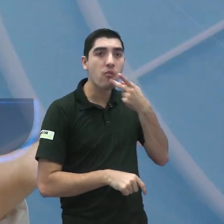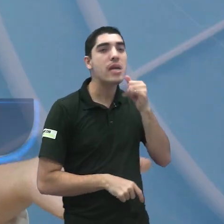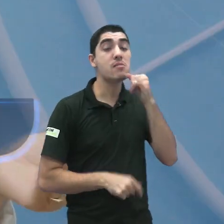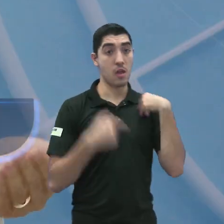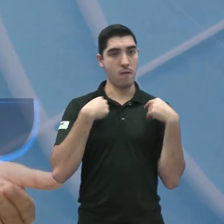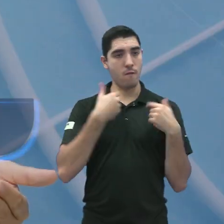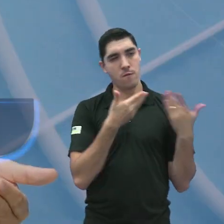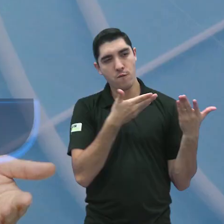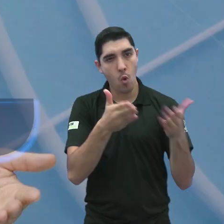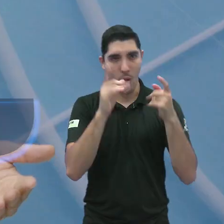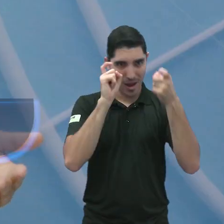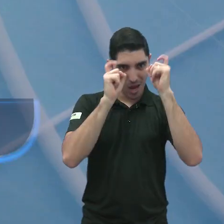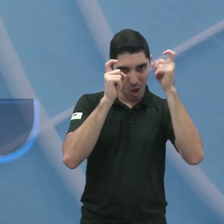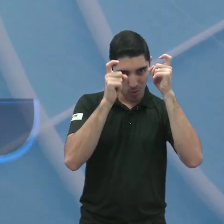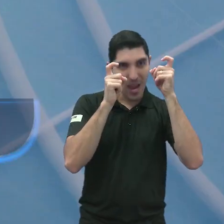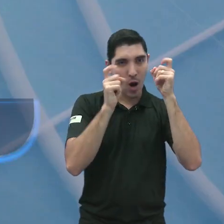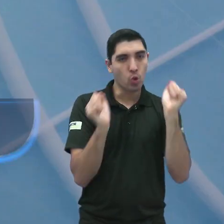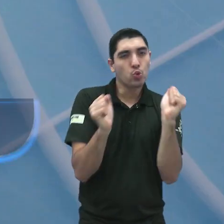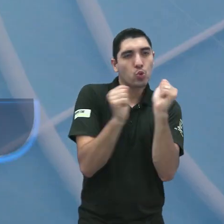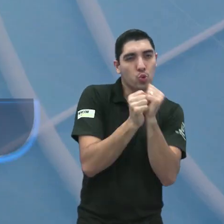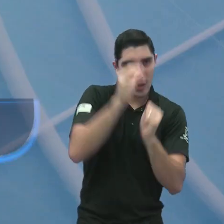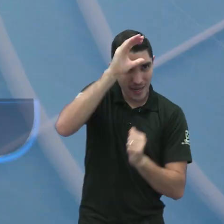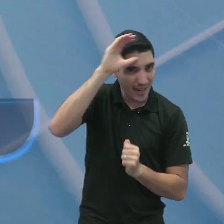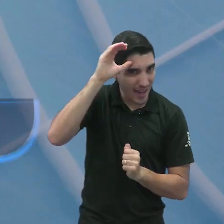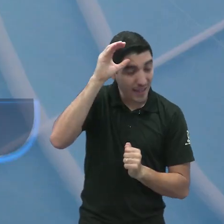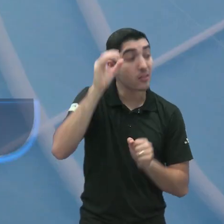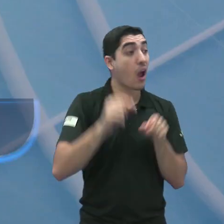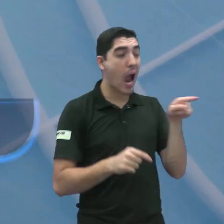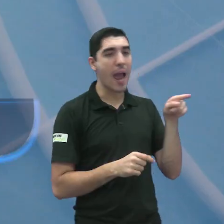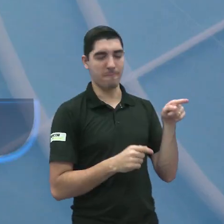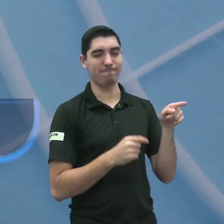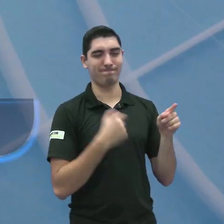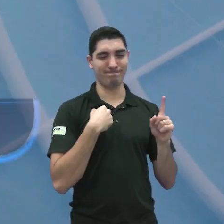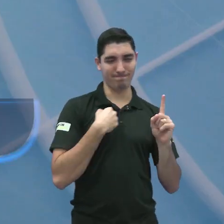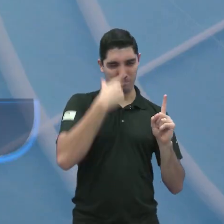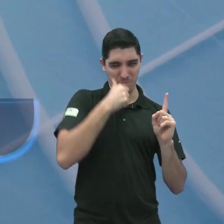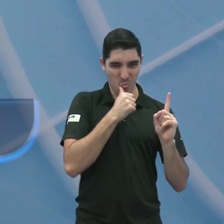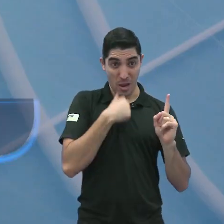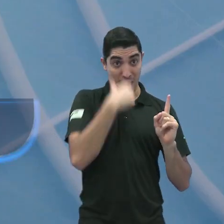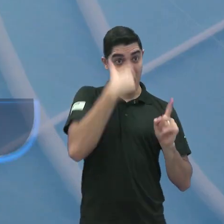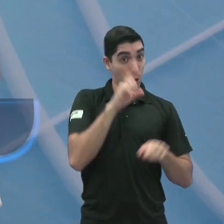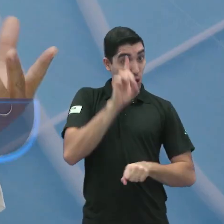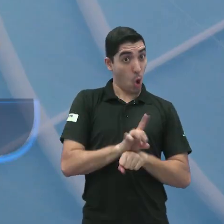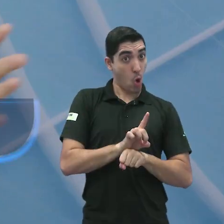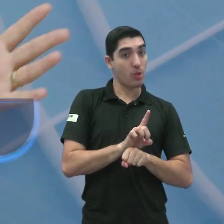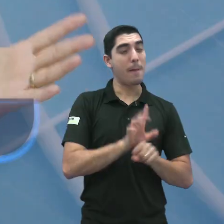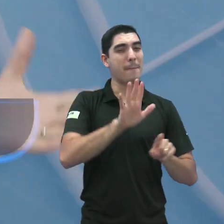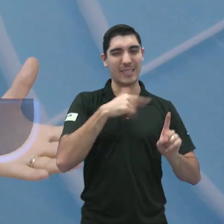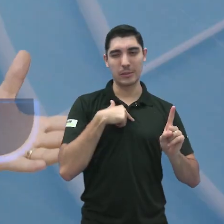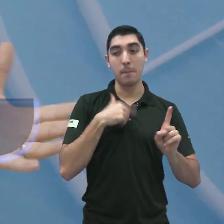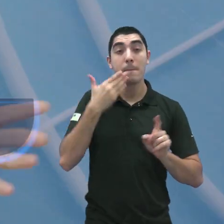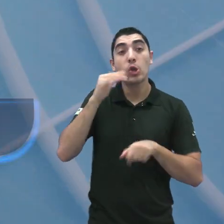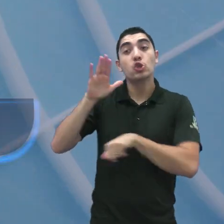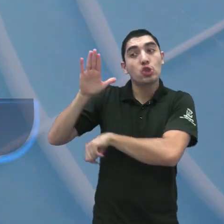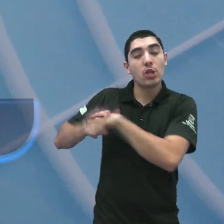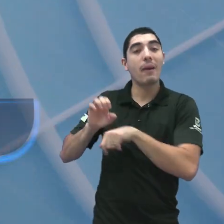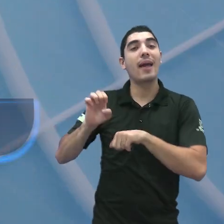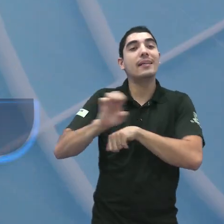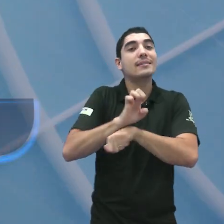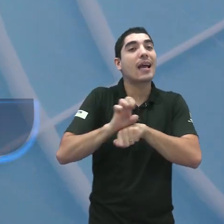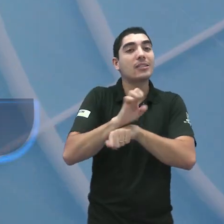reuniões com clientes, elas levam um estagiário para ficar lá só assim, junto, porque